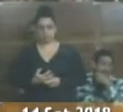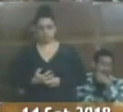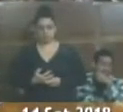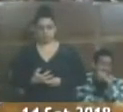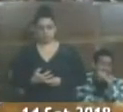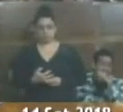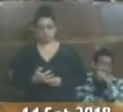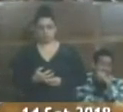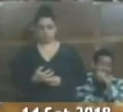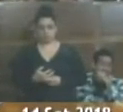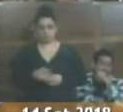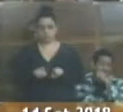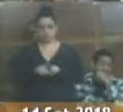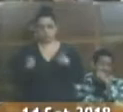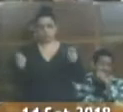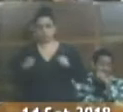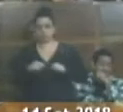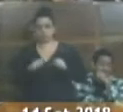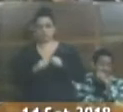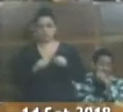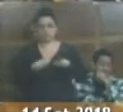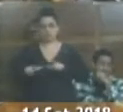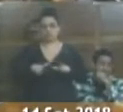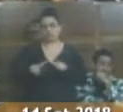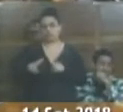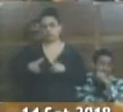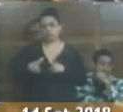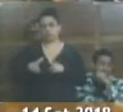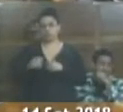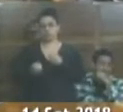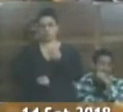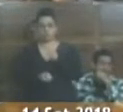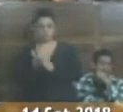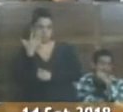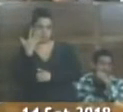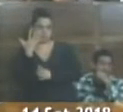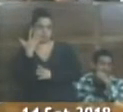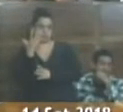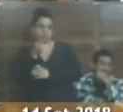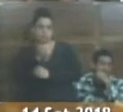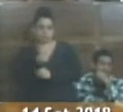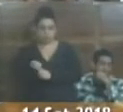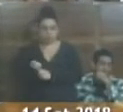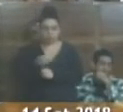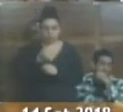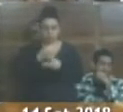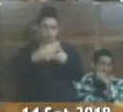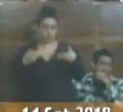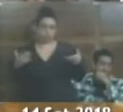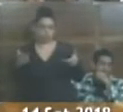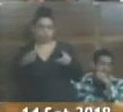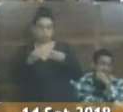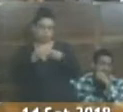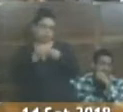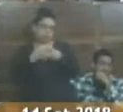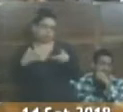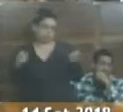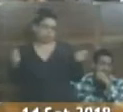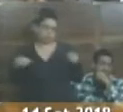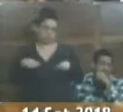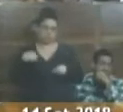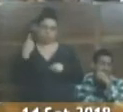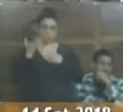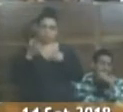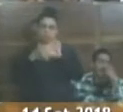Poderemos trabalhar também com artesanato, poderemos trabalhar também com fabricação de lanterna japonesa. Em suma, estamos à